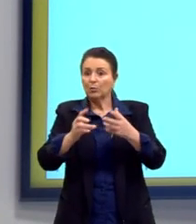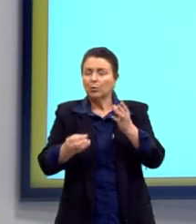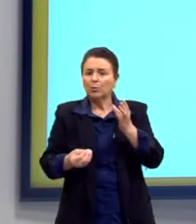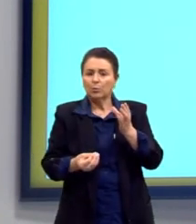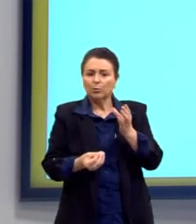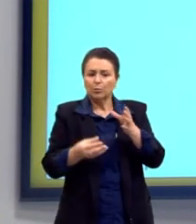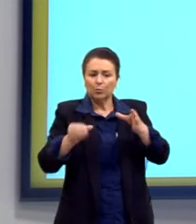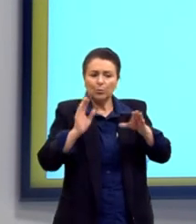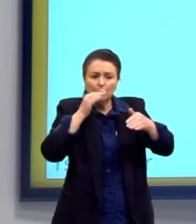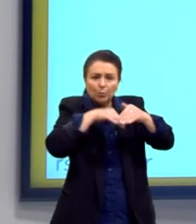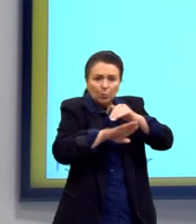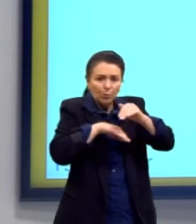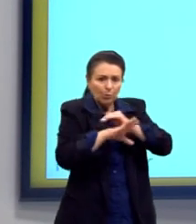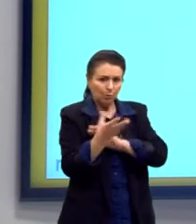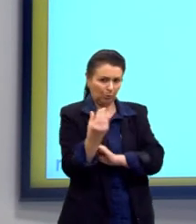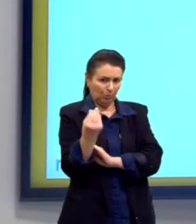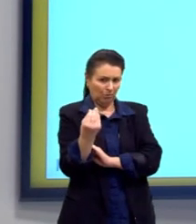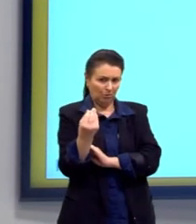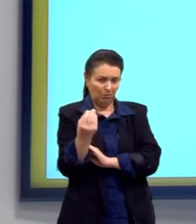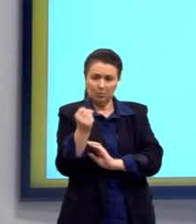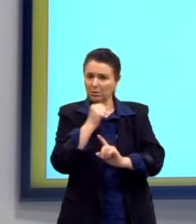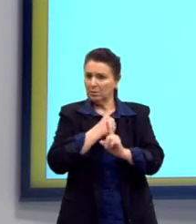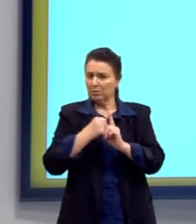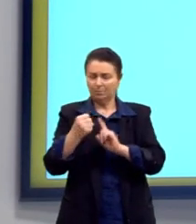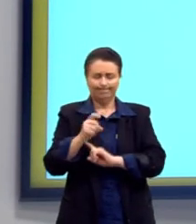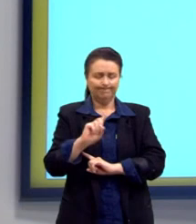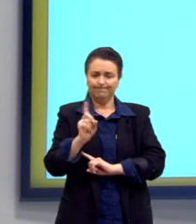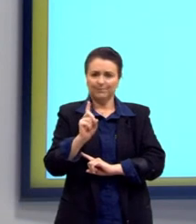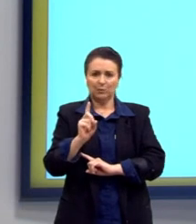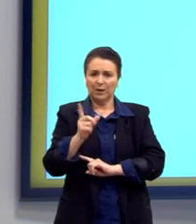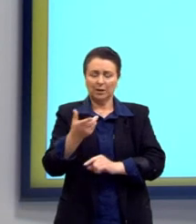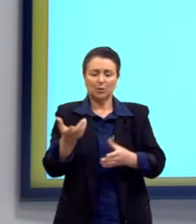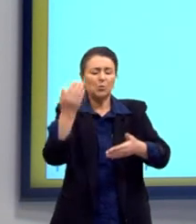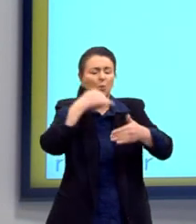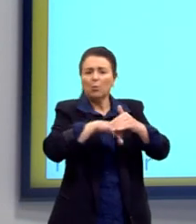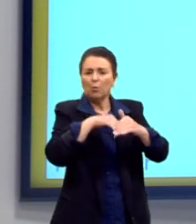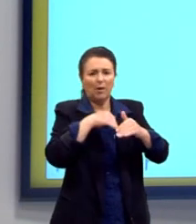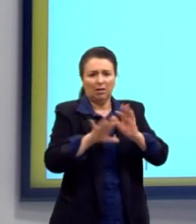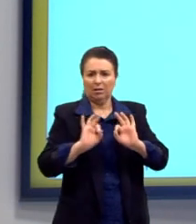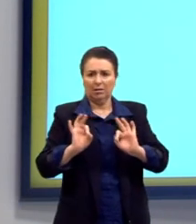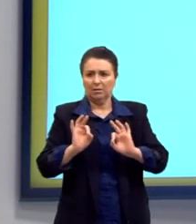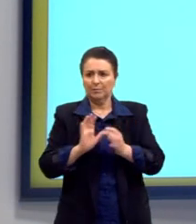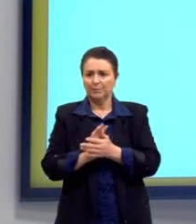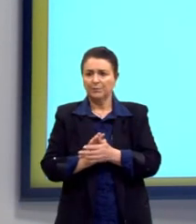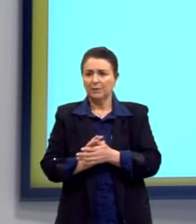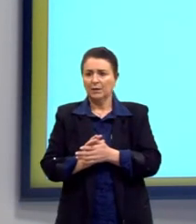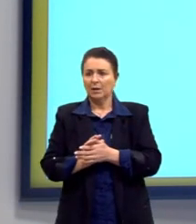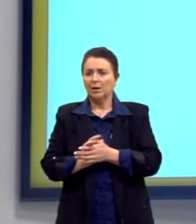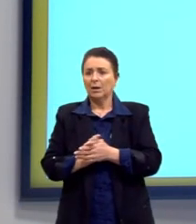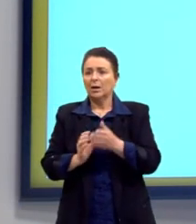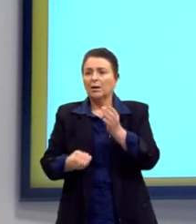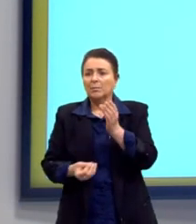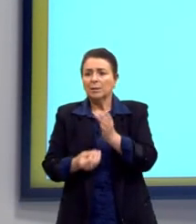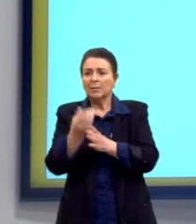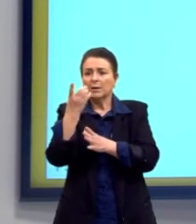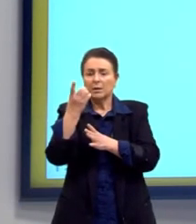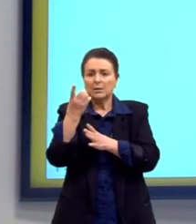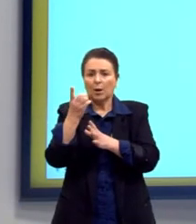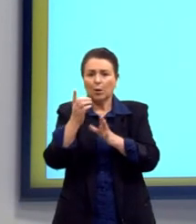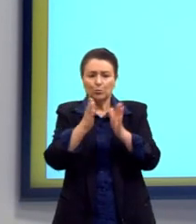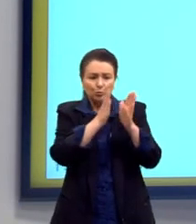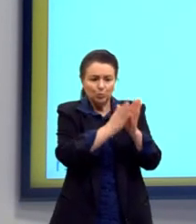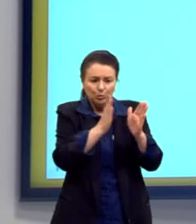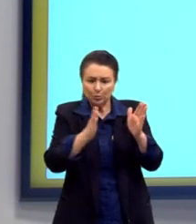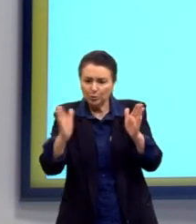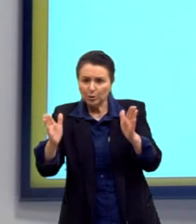grandes estoques não a sociedade mais moderna não tem essa perspectiva implementação de linhas de montagem